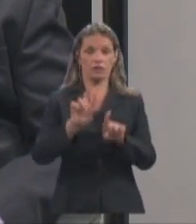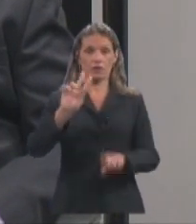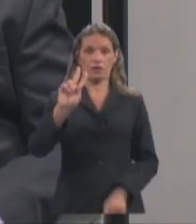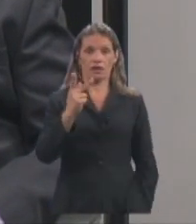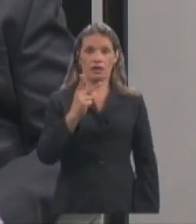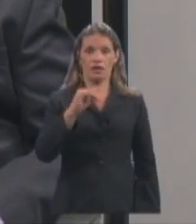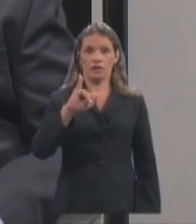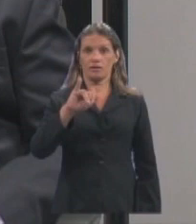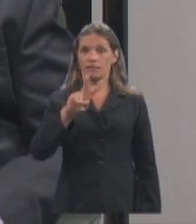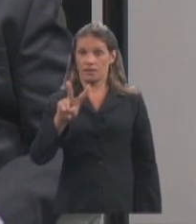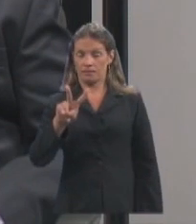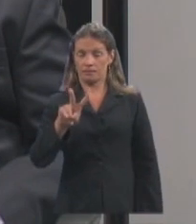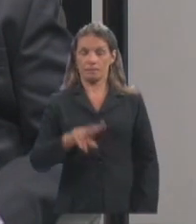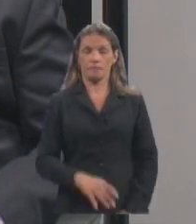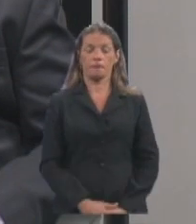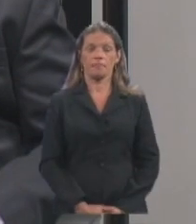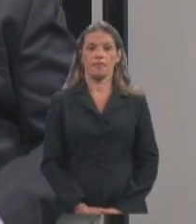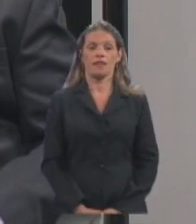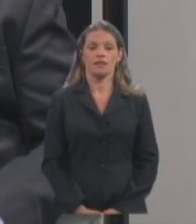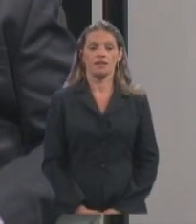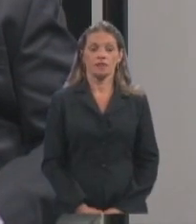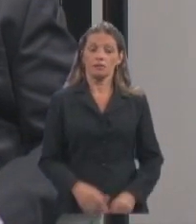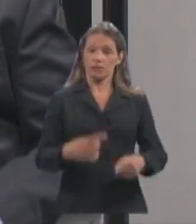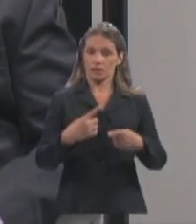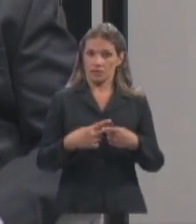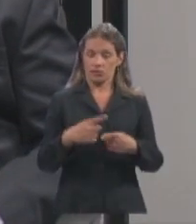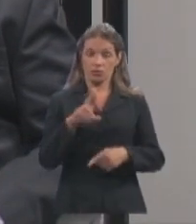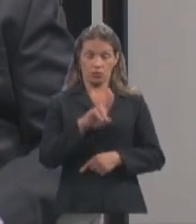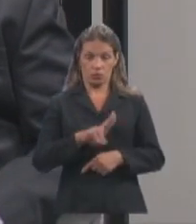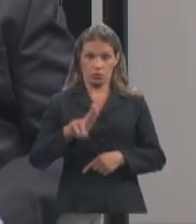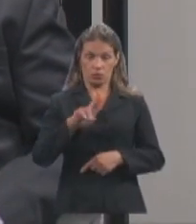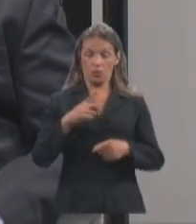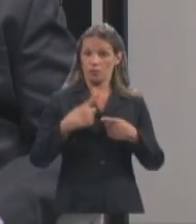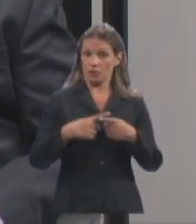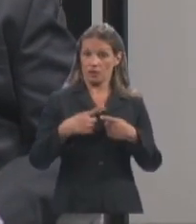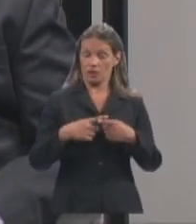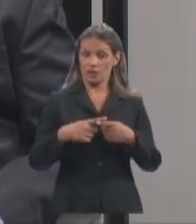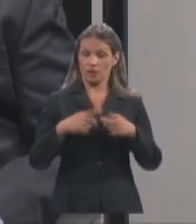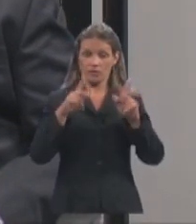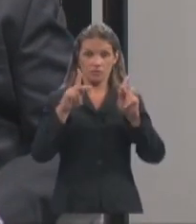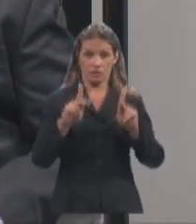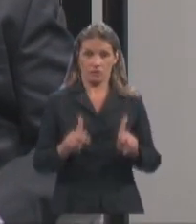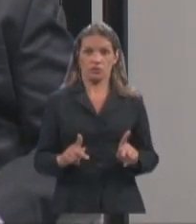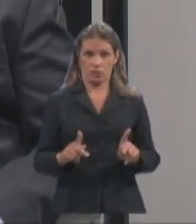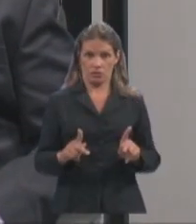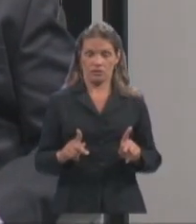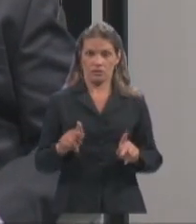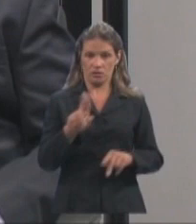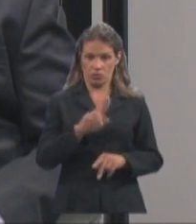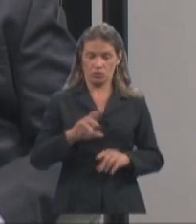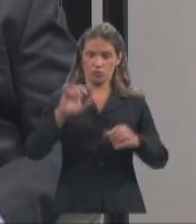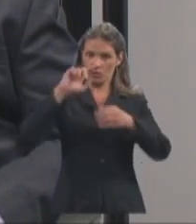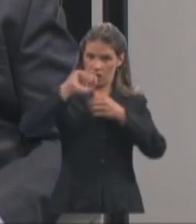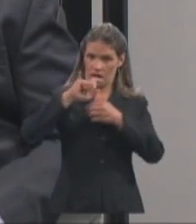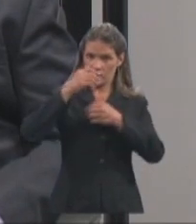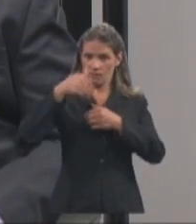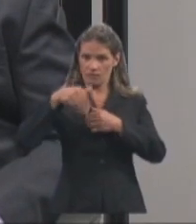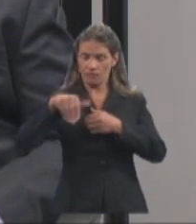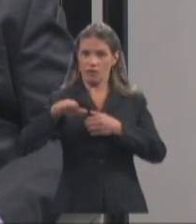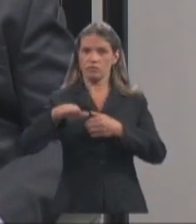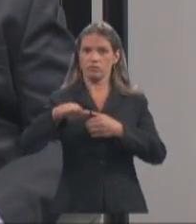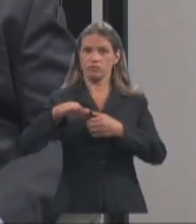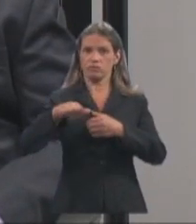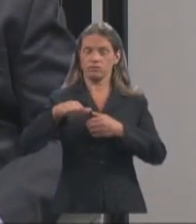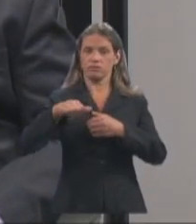HIV a contaminação pelo HIV por consequência do uso por quê Porque os pacientes deixam as suas casas deixam suas